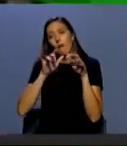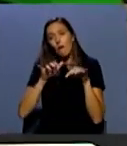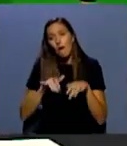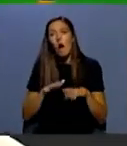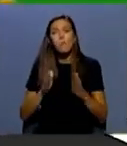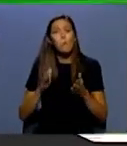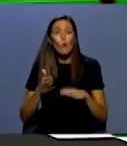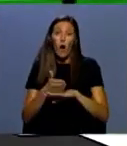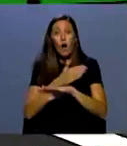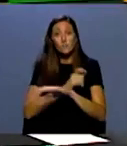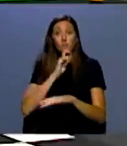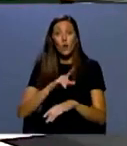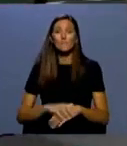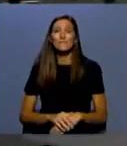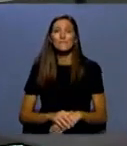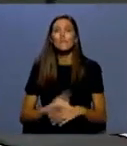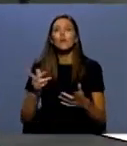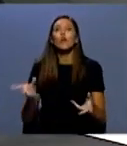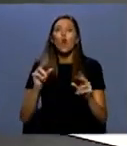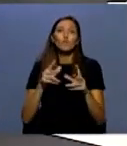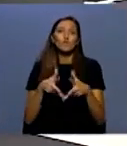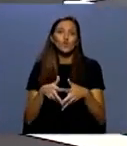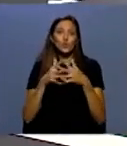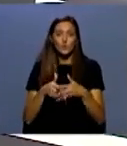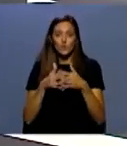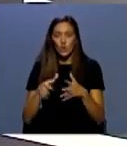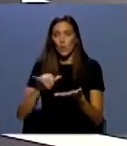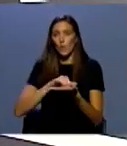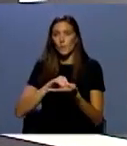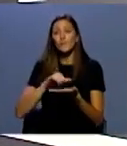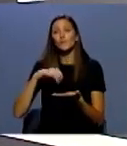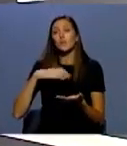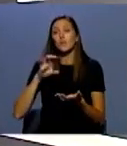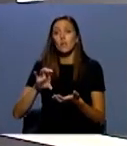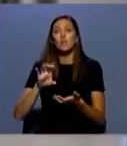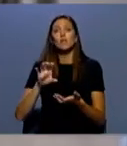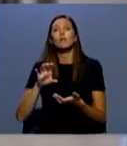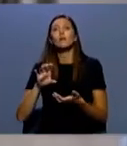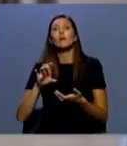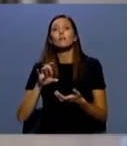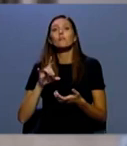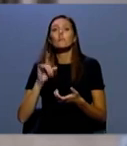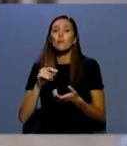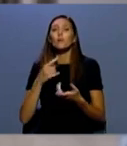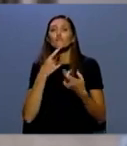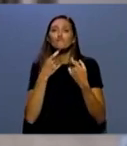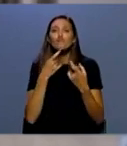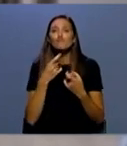do passageiro. Nova estrutura no aeroporto de Ponta Delgada e nova ferramenta para preenchimento do questionário.